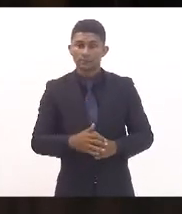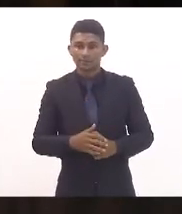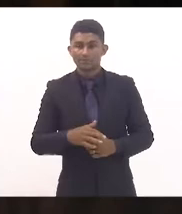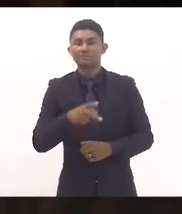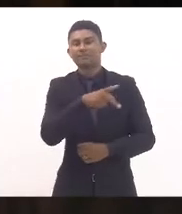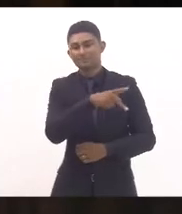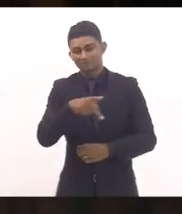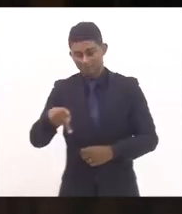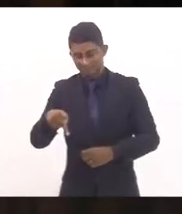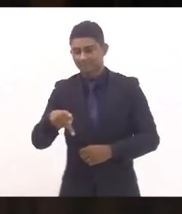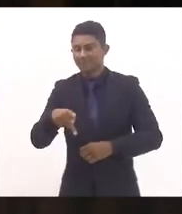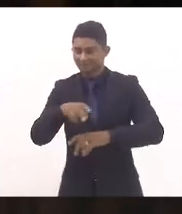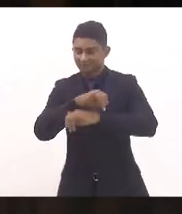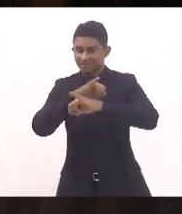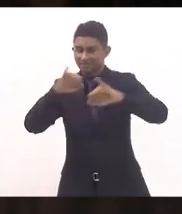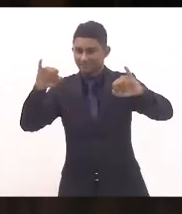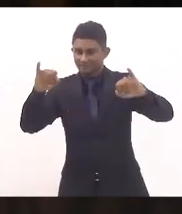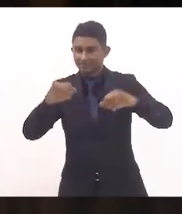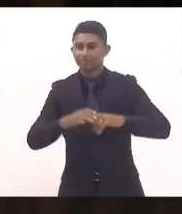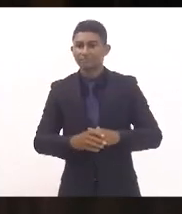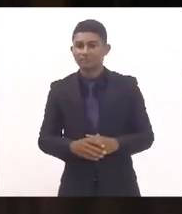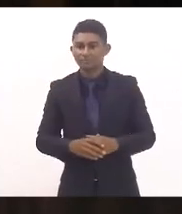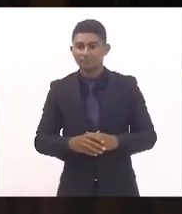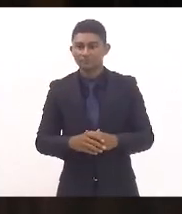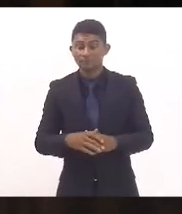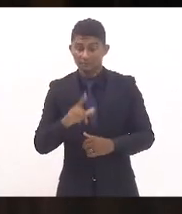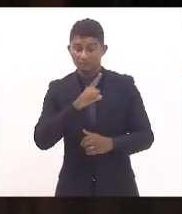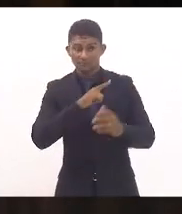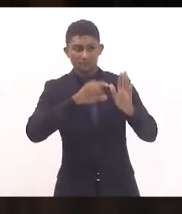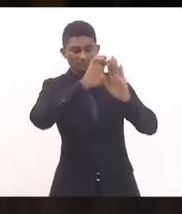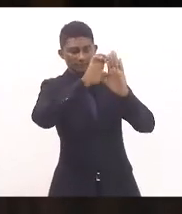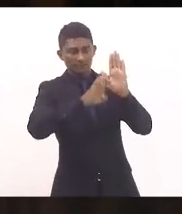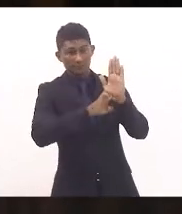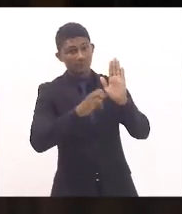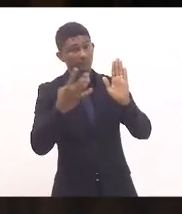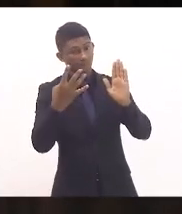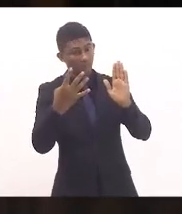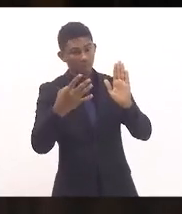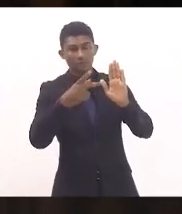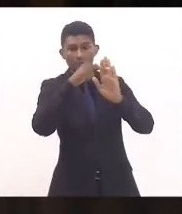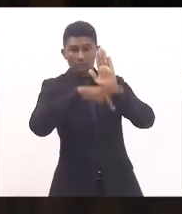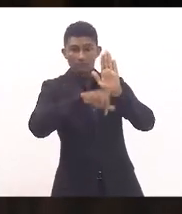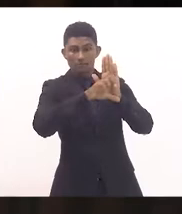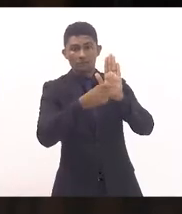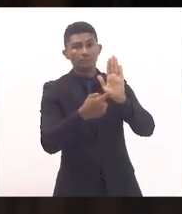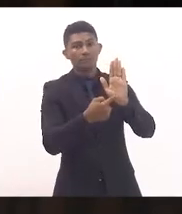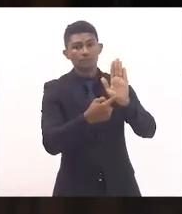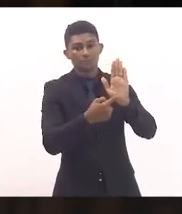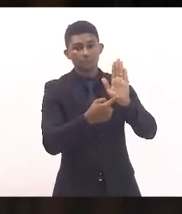chama os trabalhos à ordem. Há quatro emendas, o projeto vai